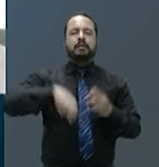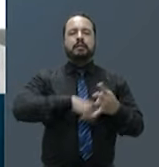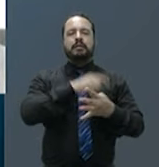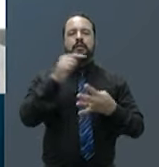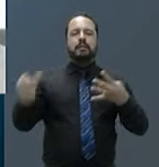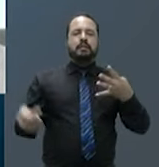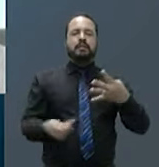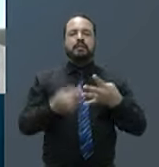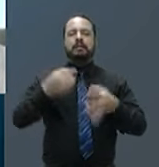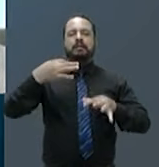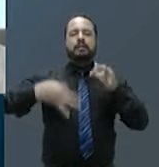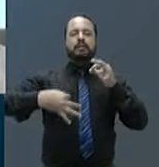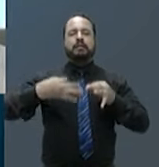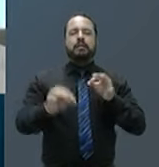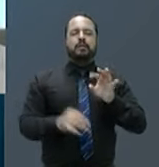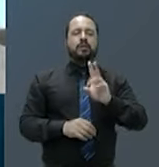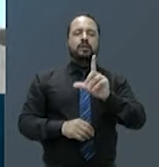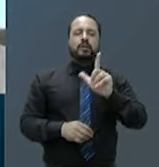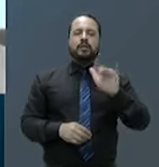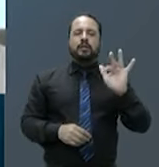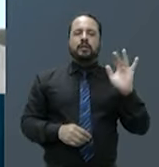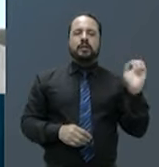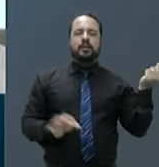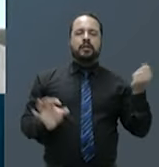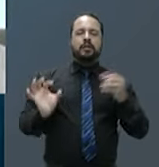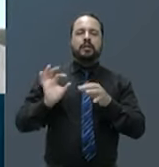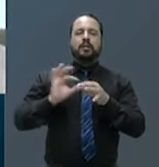Luxemburgo, afirmando